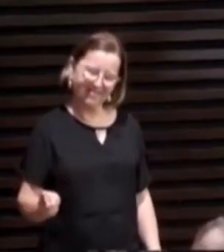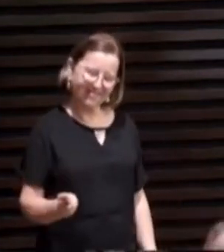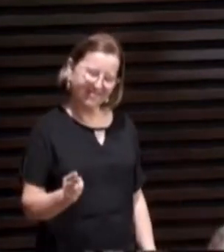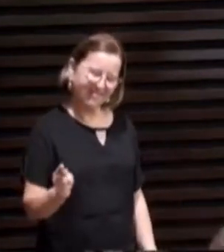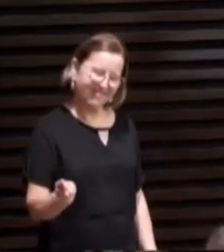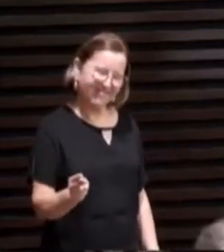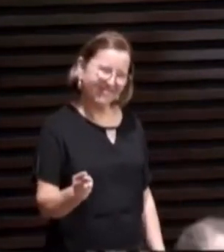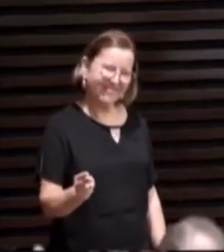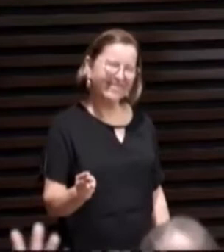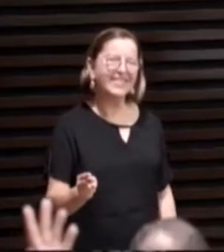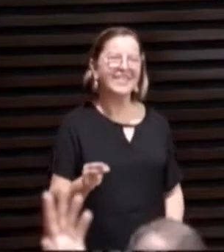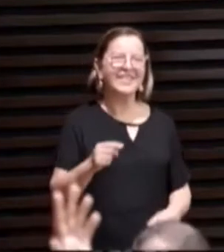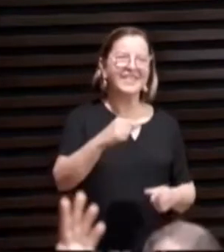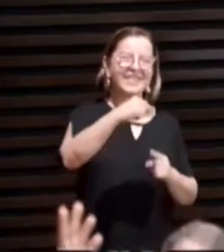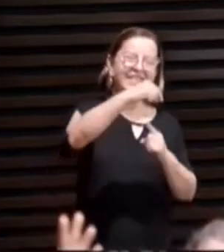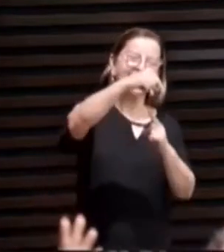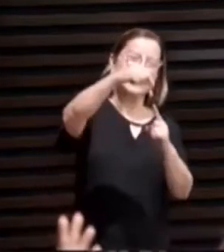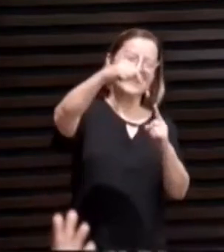sempre,